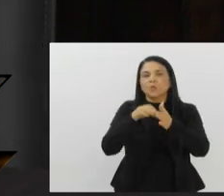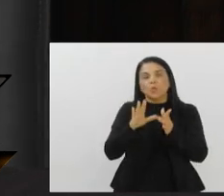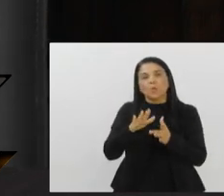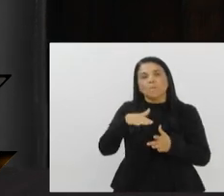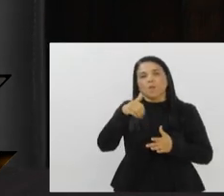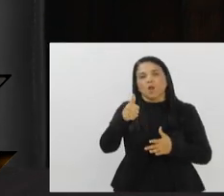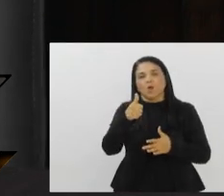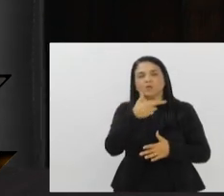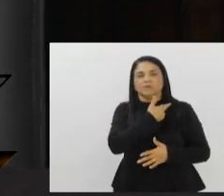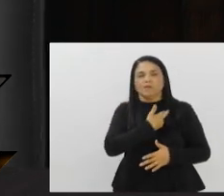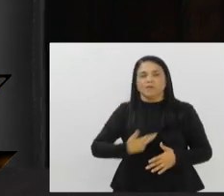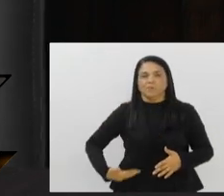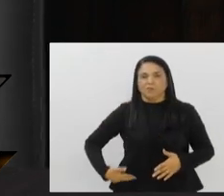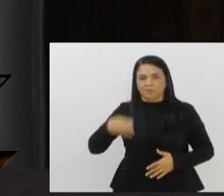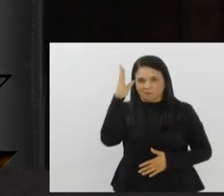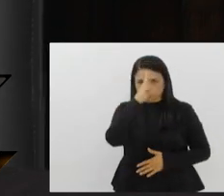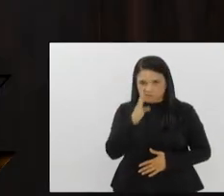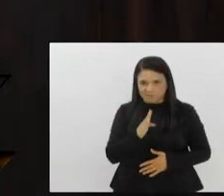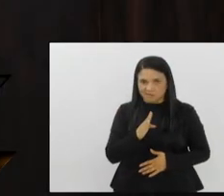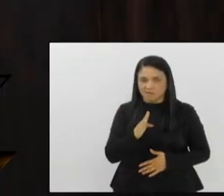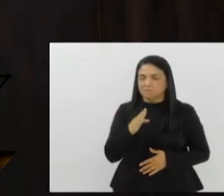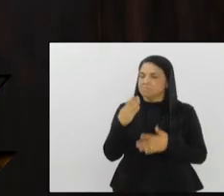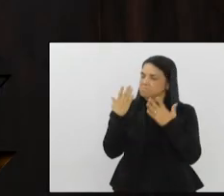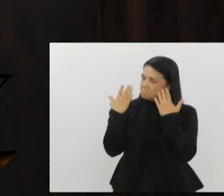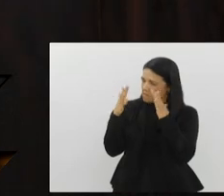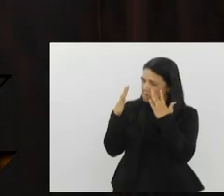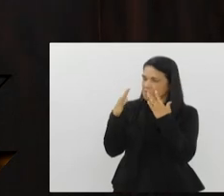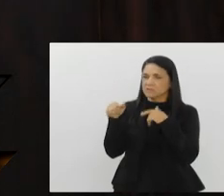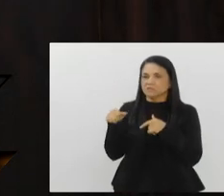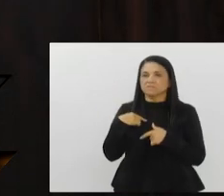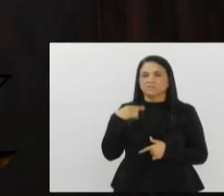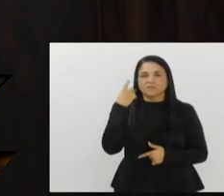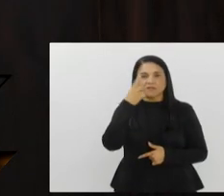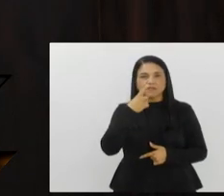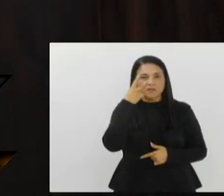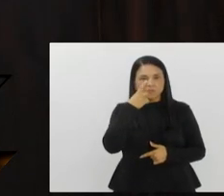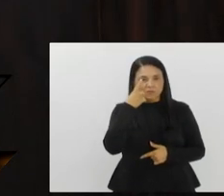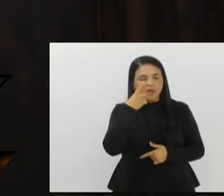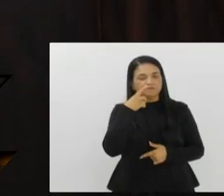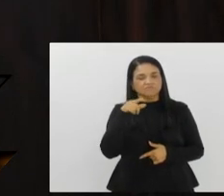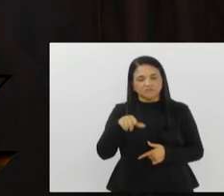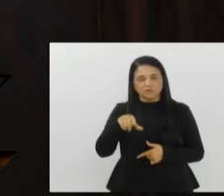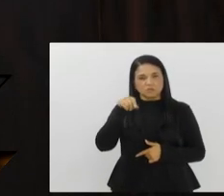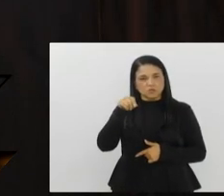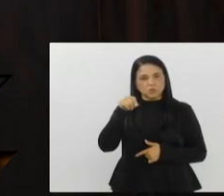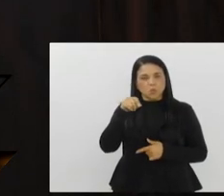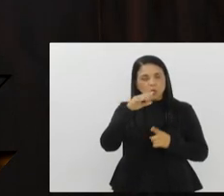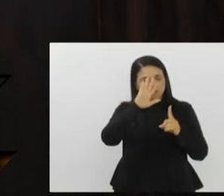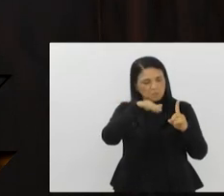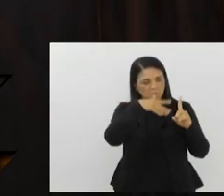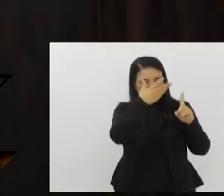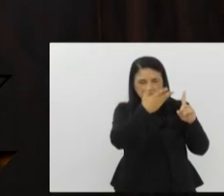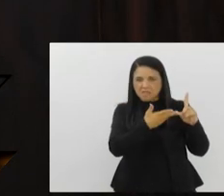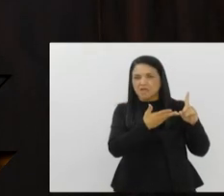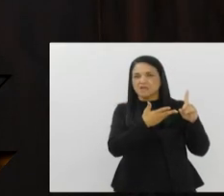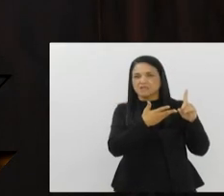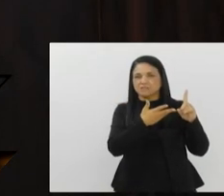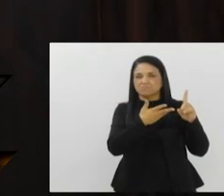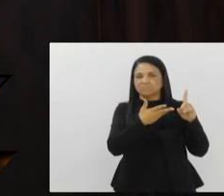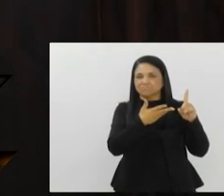Brasileira Então parabéns e deputado vossa excelência fez uma faz hoje uma homenagem